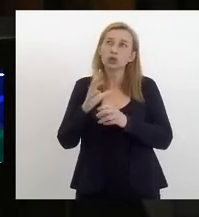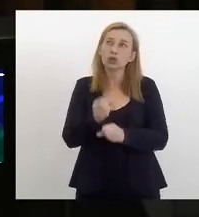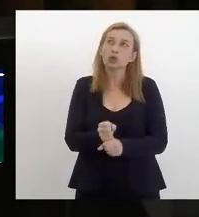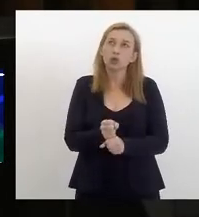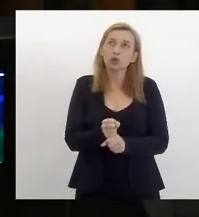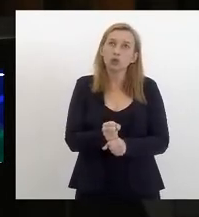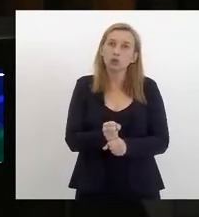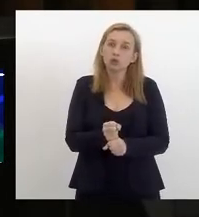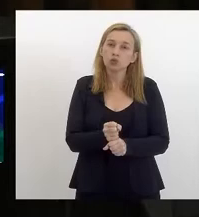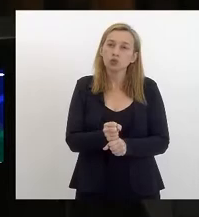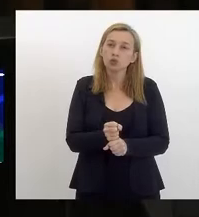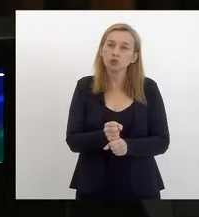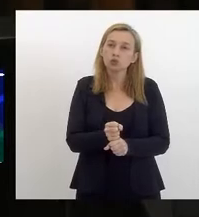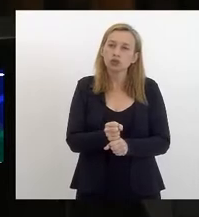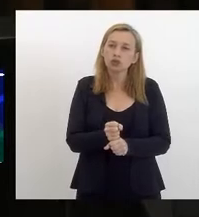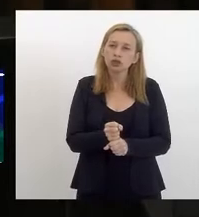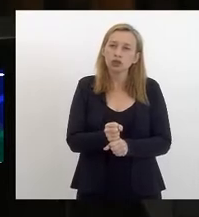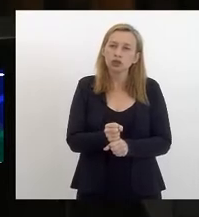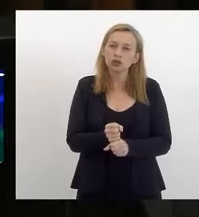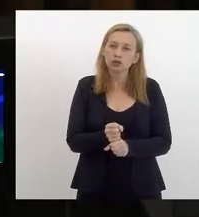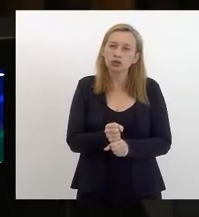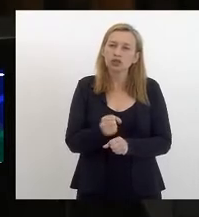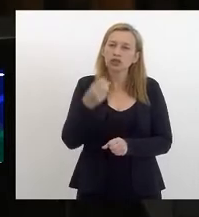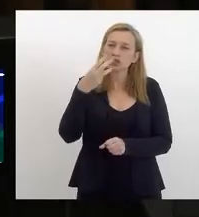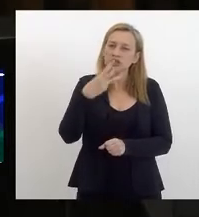se em Austin